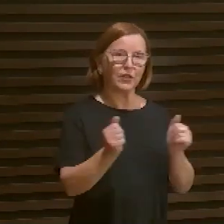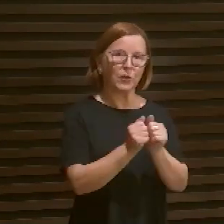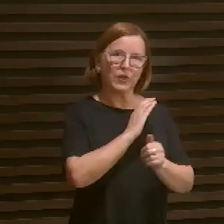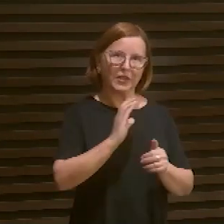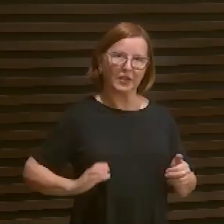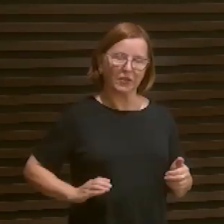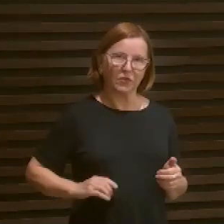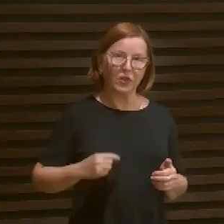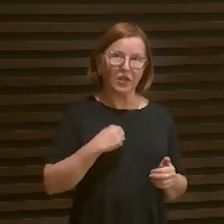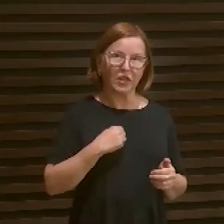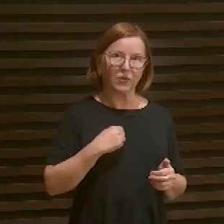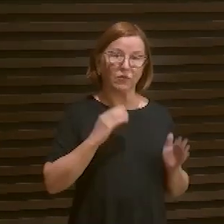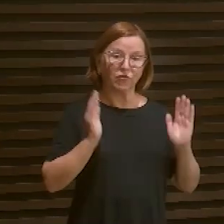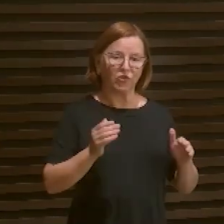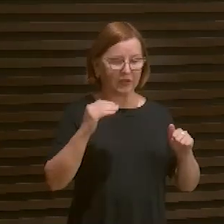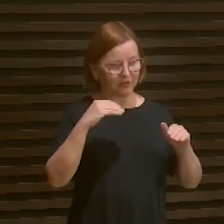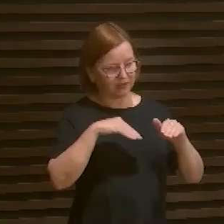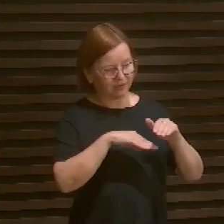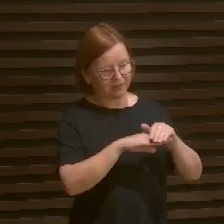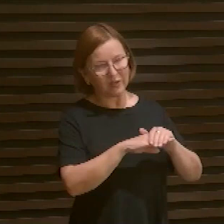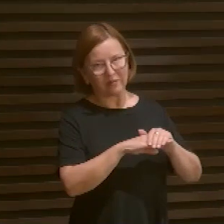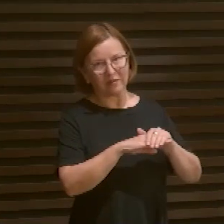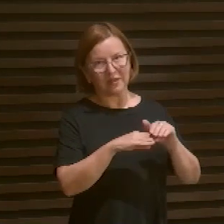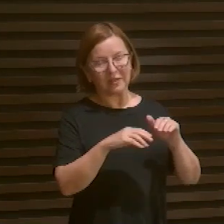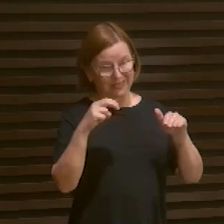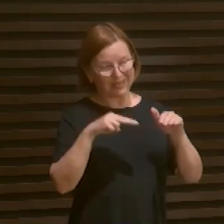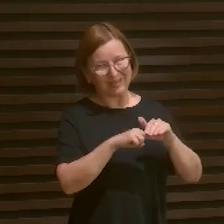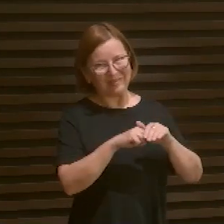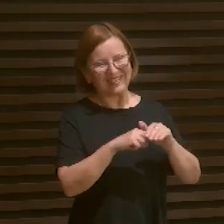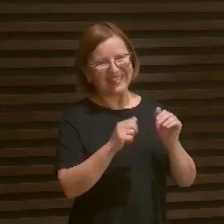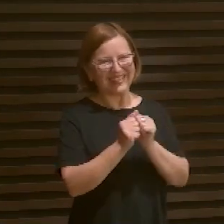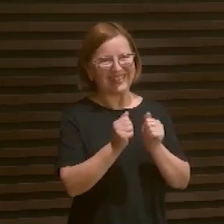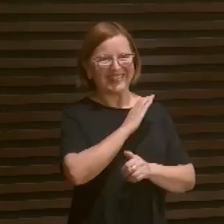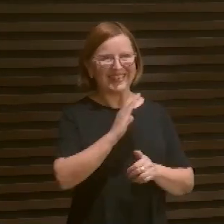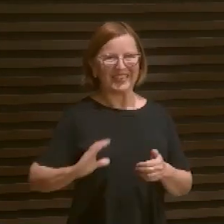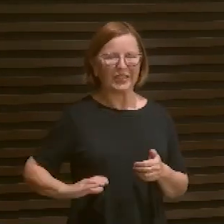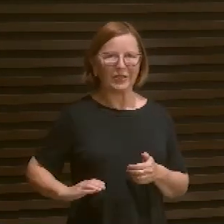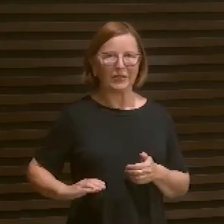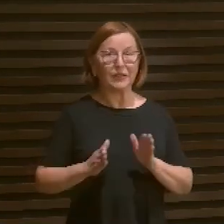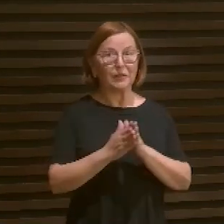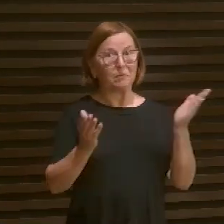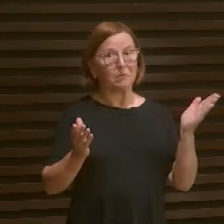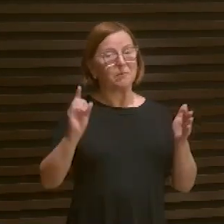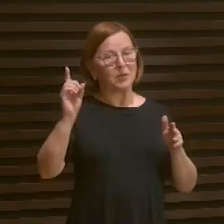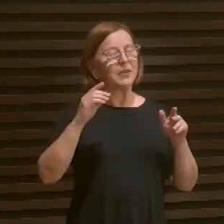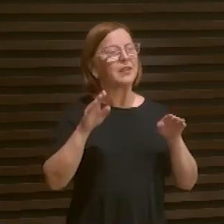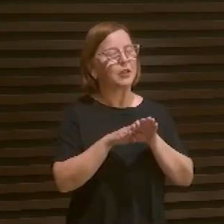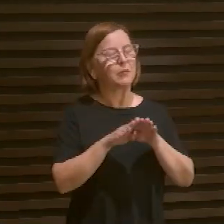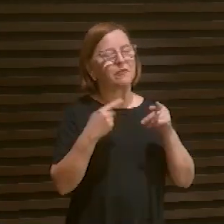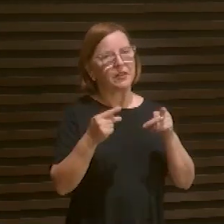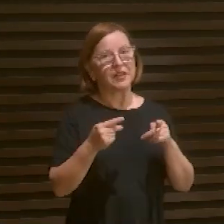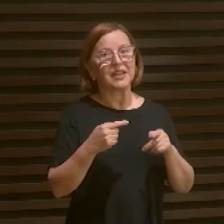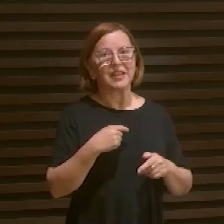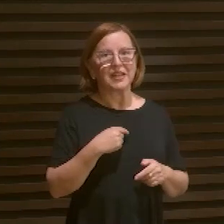fui sepultado com Cristo. A Bíblia também diz isto. E eu fui ressuscitado